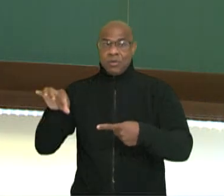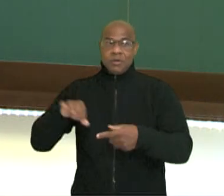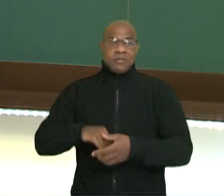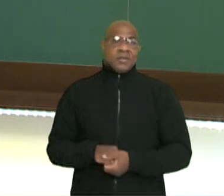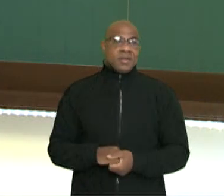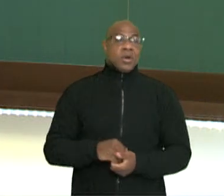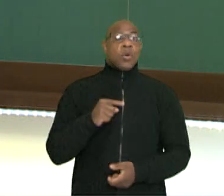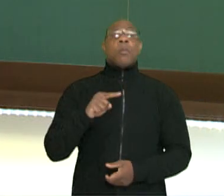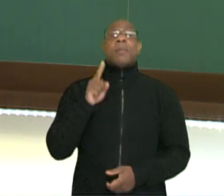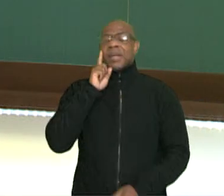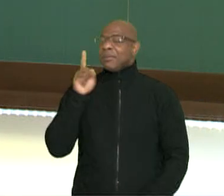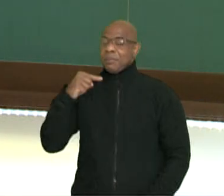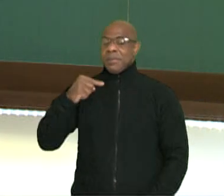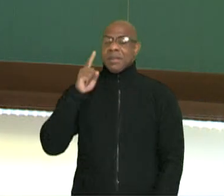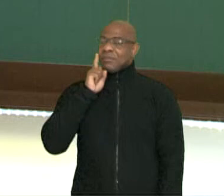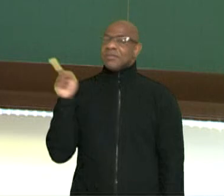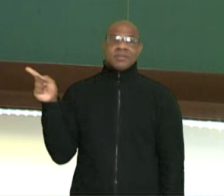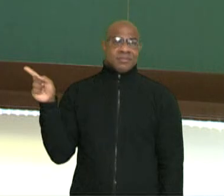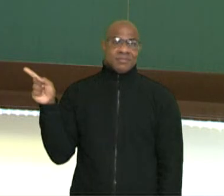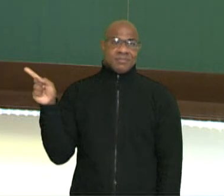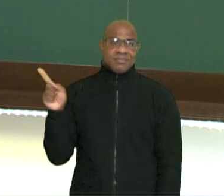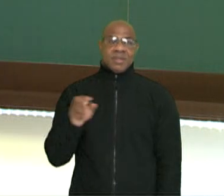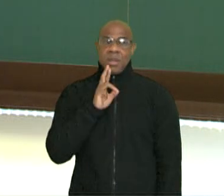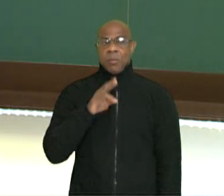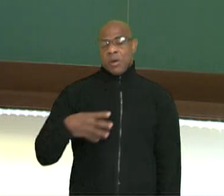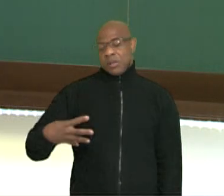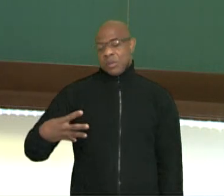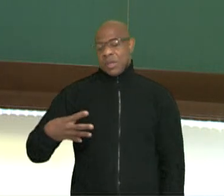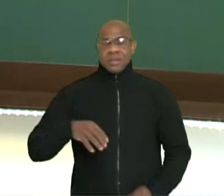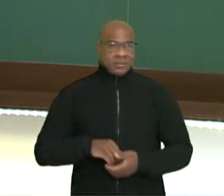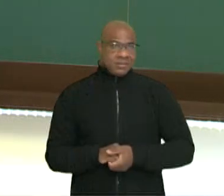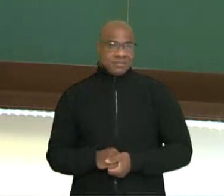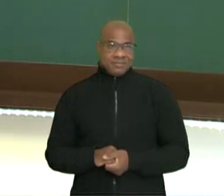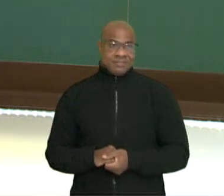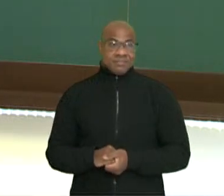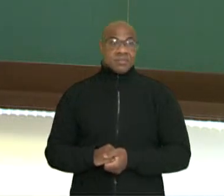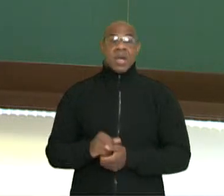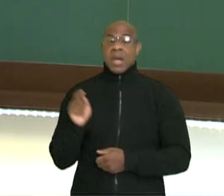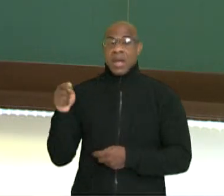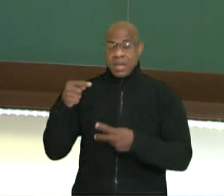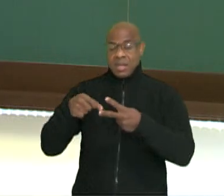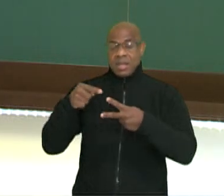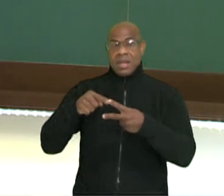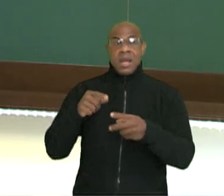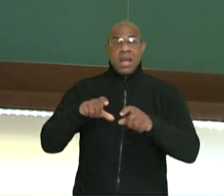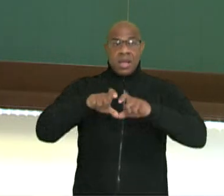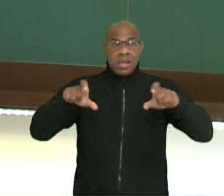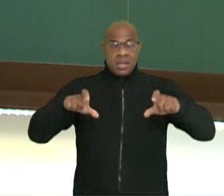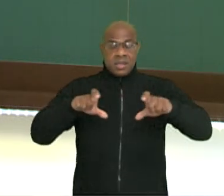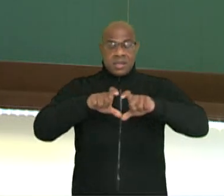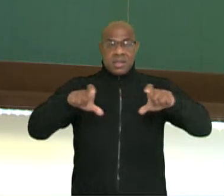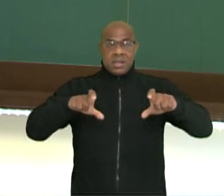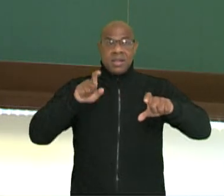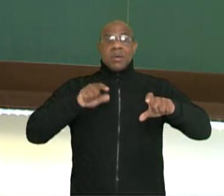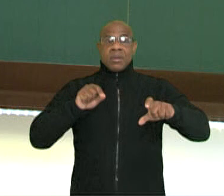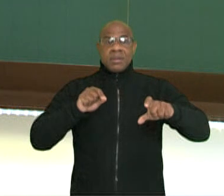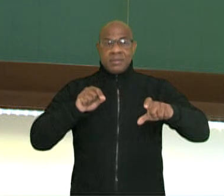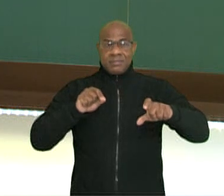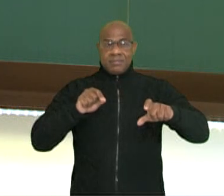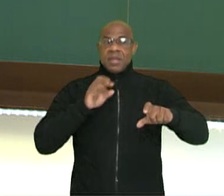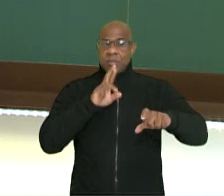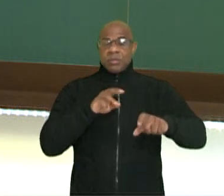8. 8 dividido por 2, 4. Então, o conjunto de solução dessa equação dada é 4 e